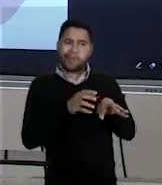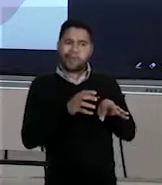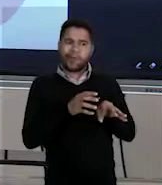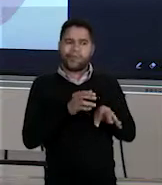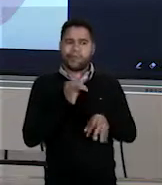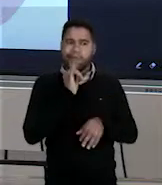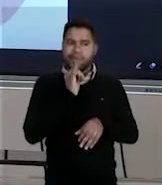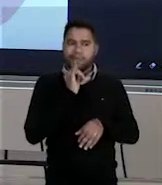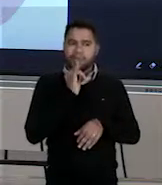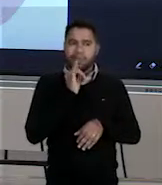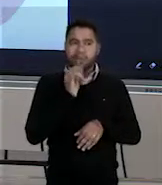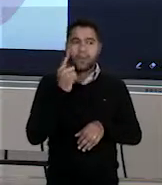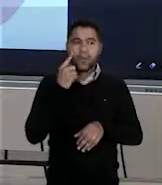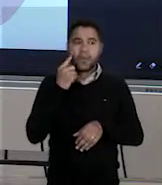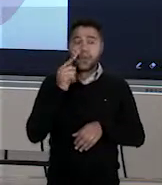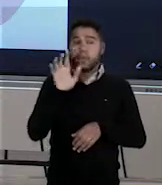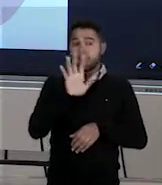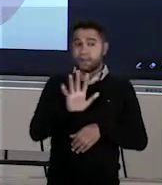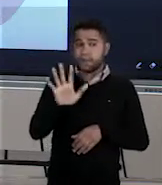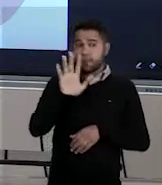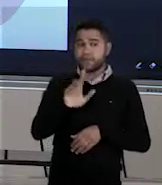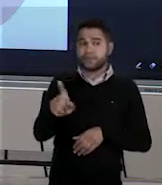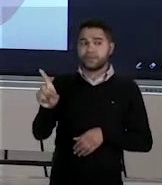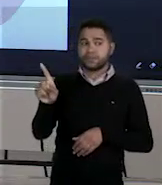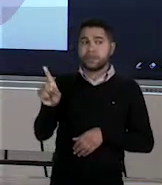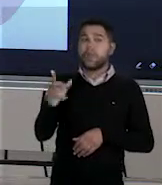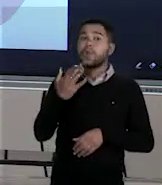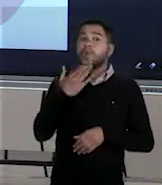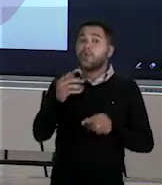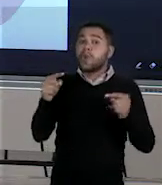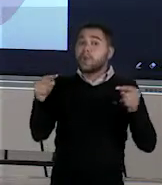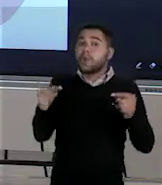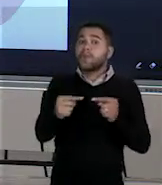vamos observar aqui na imagem qual a forma